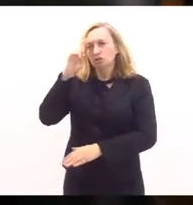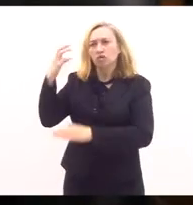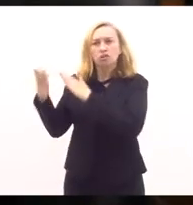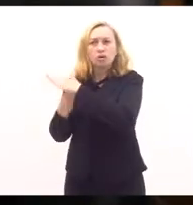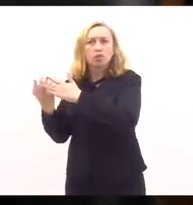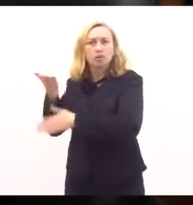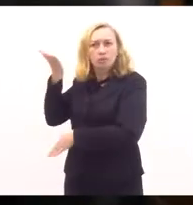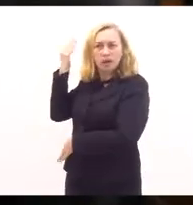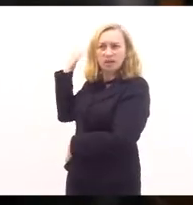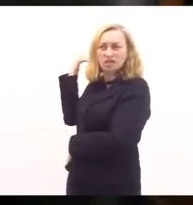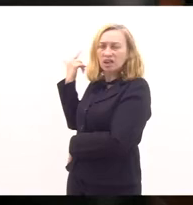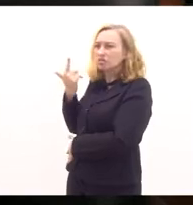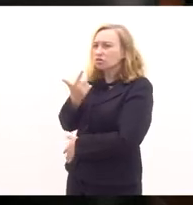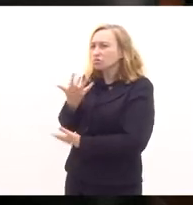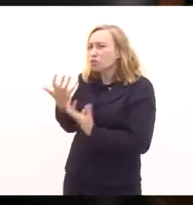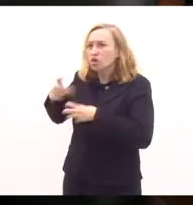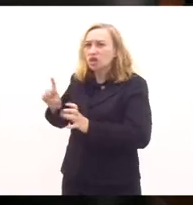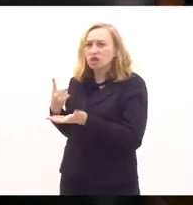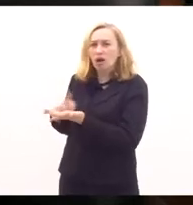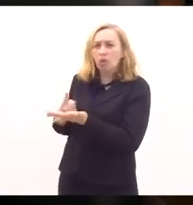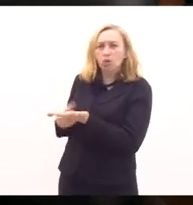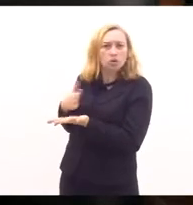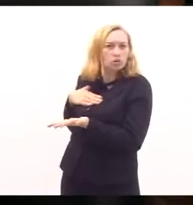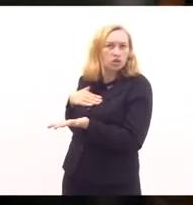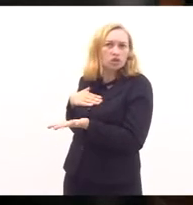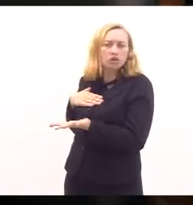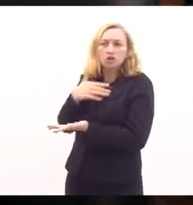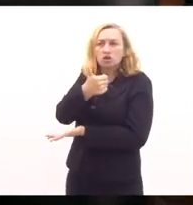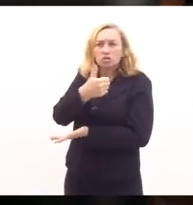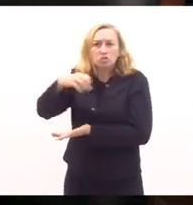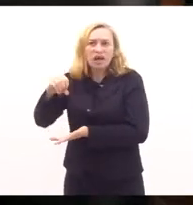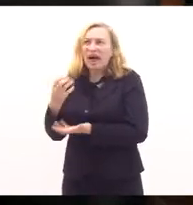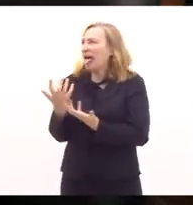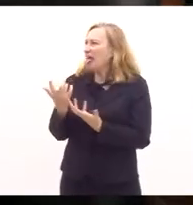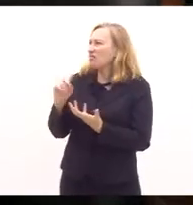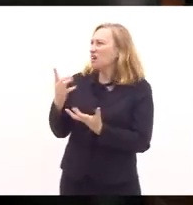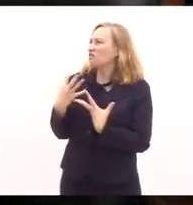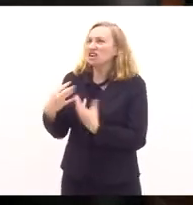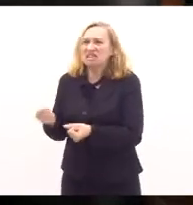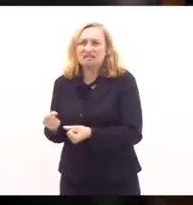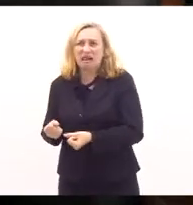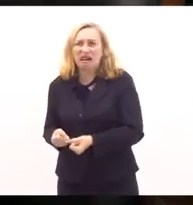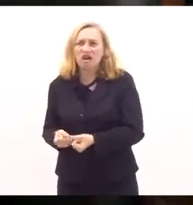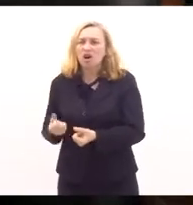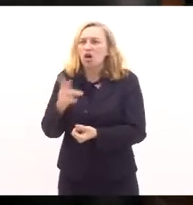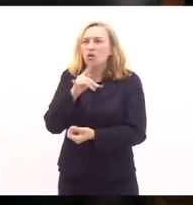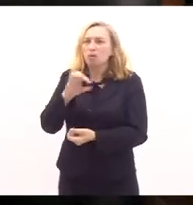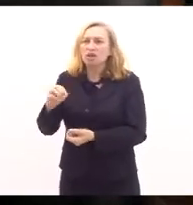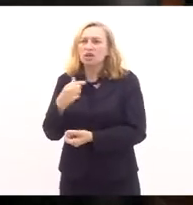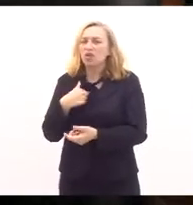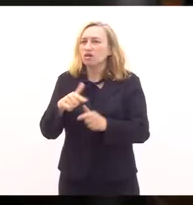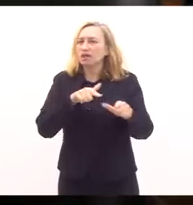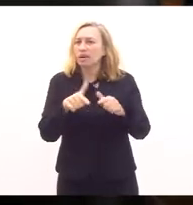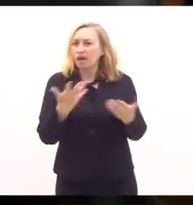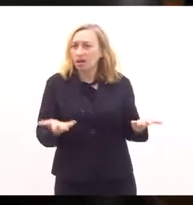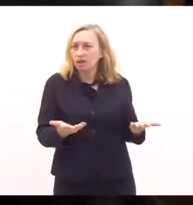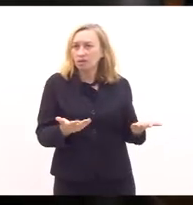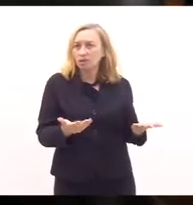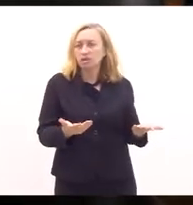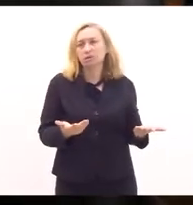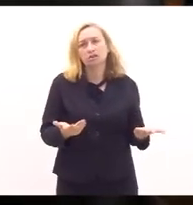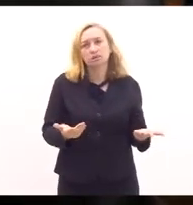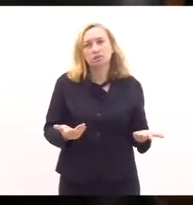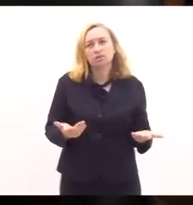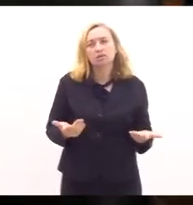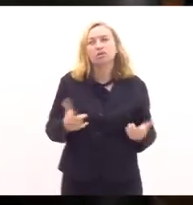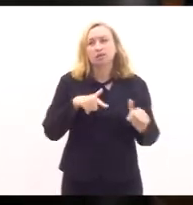passado, não quis fazer acordo comigo. Em 2019, não vou aceitar isso, O PIS eu vou trabalhar. Hélio, vamos objetivar aqui. Vamos